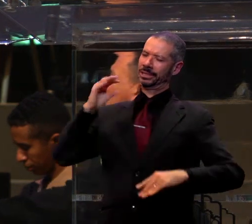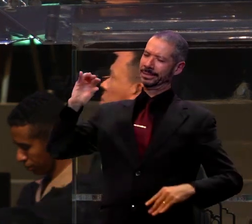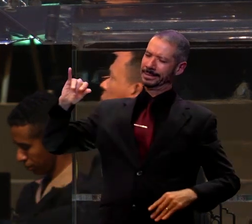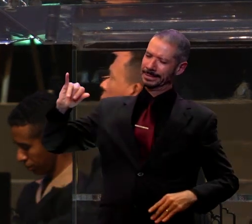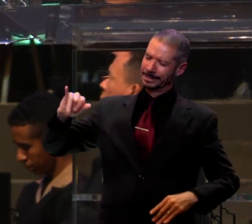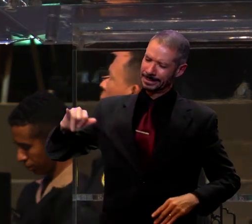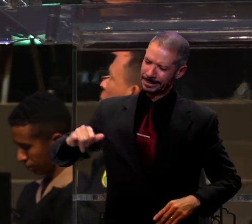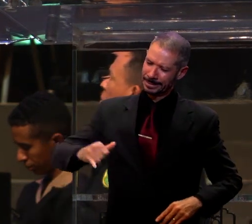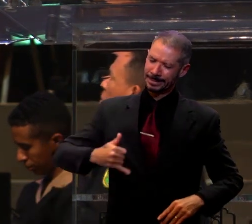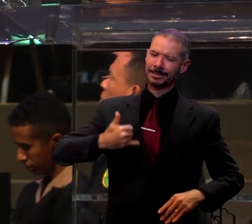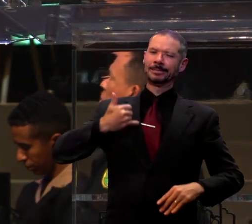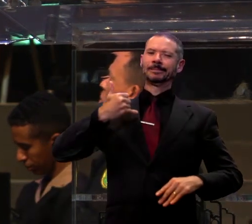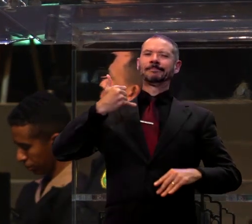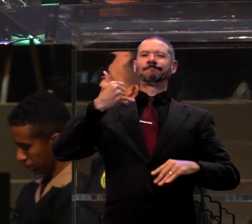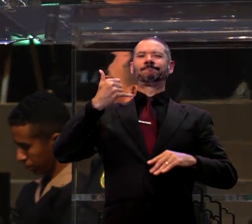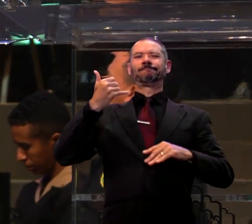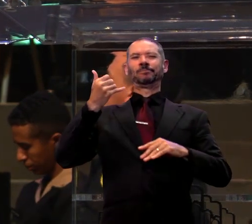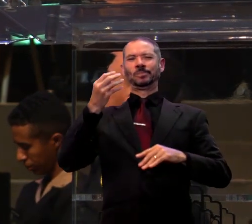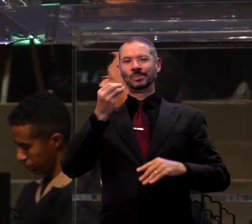oportunidade.